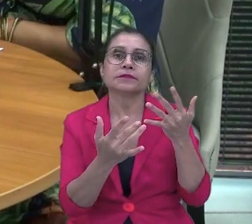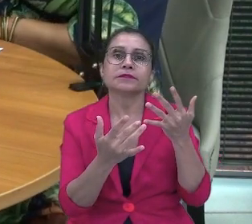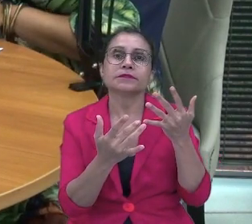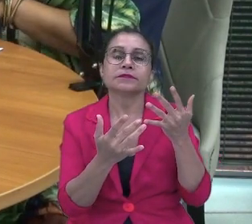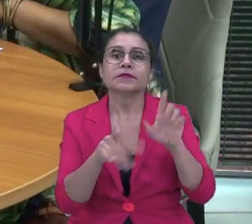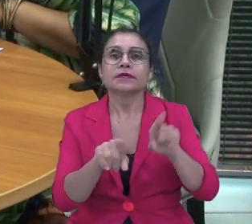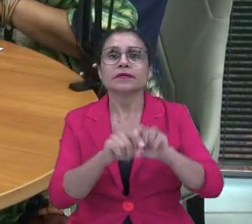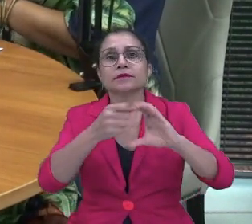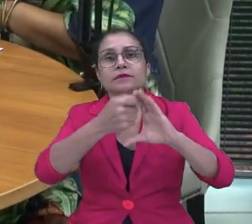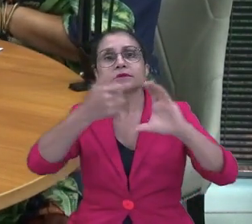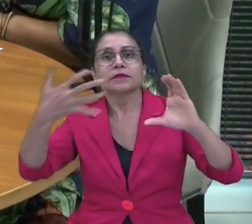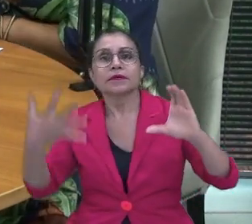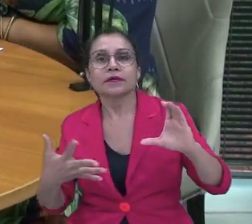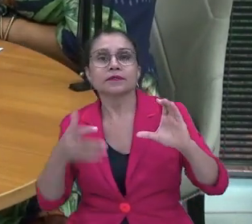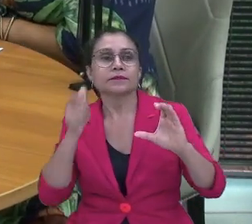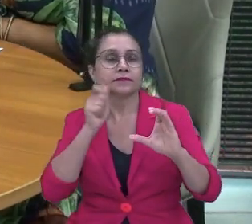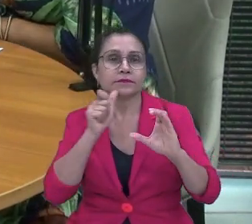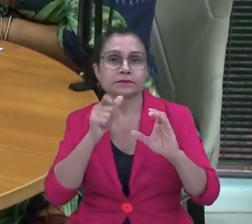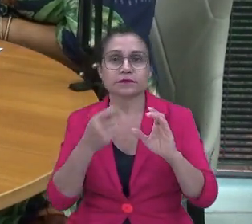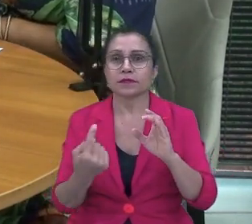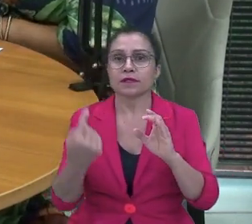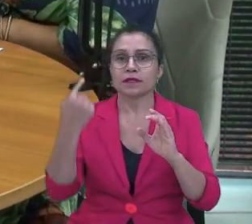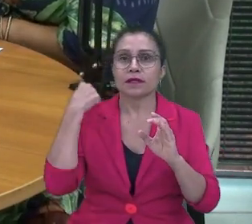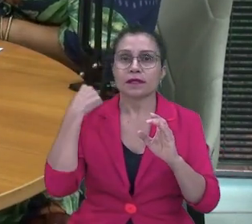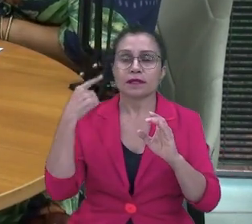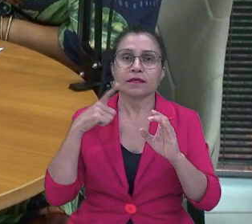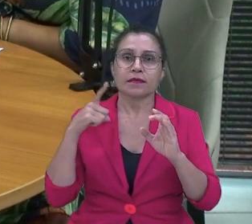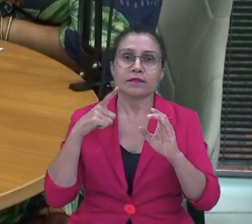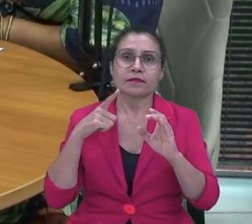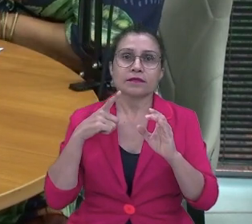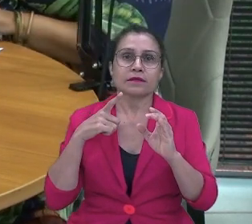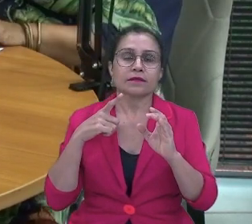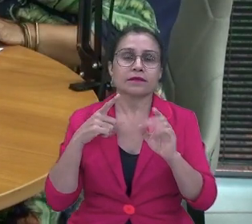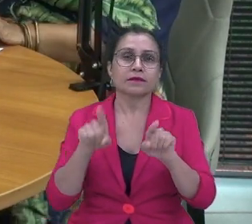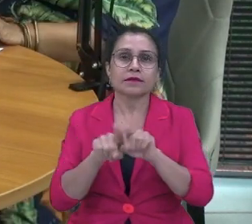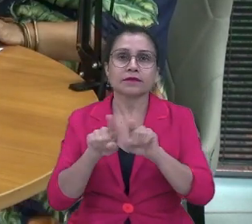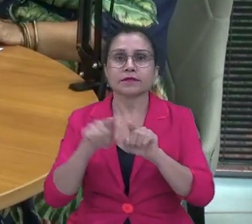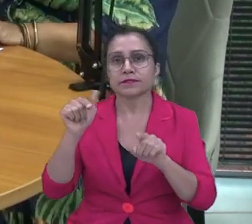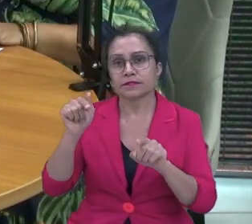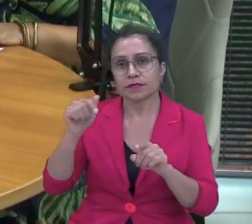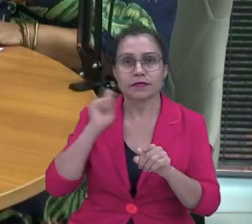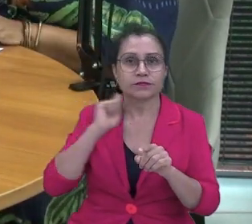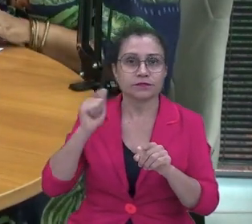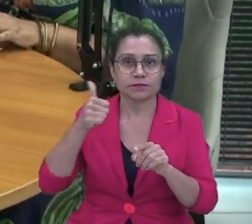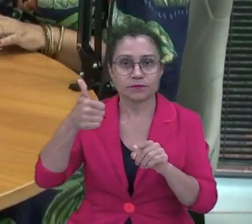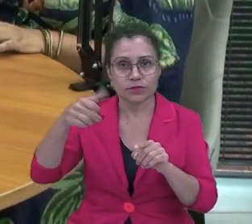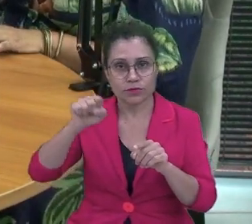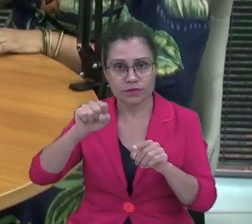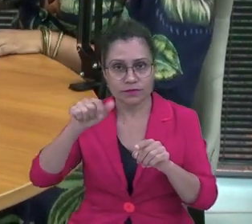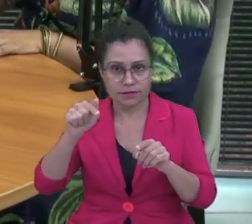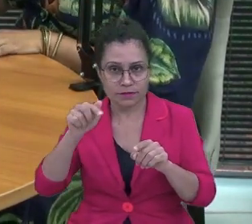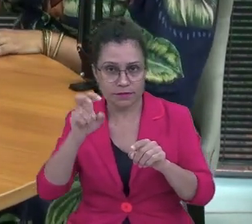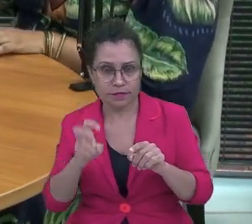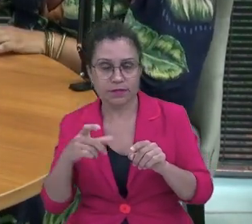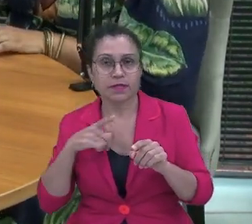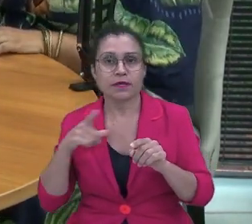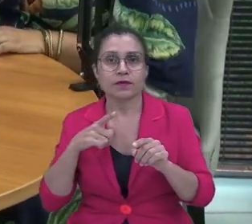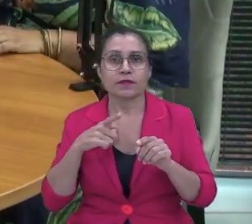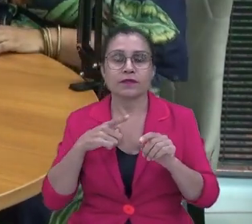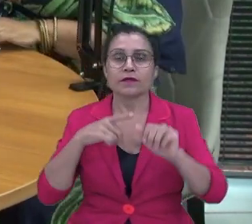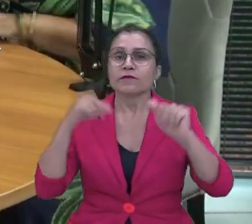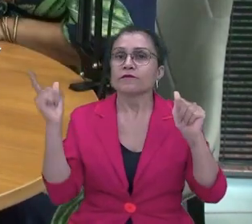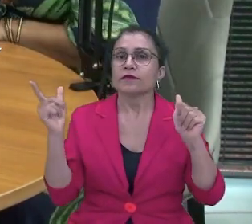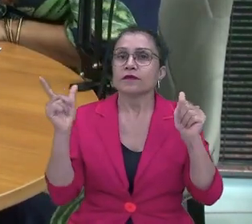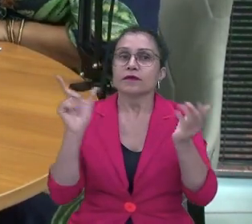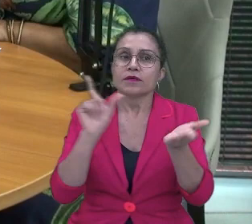Tânia? Porque ela vinha com opressão com relação à questão desse direito, né? Em 7 de abril de 1875, houve um